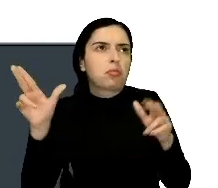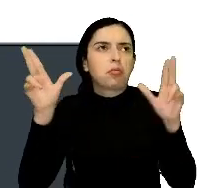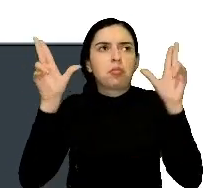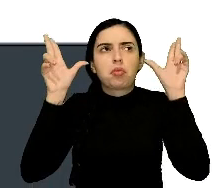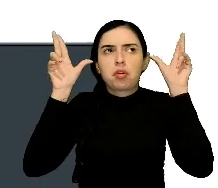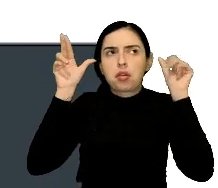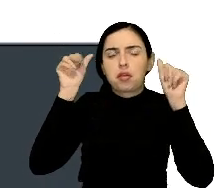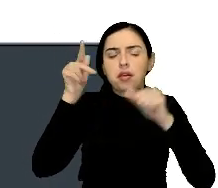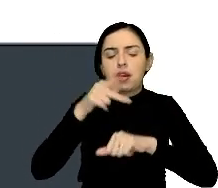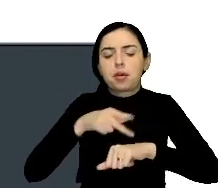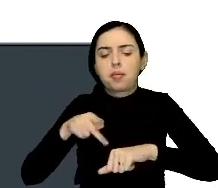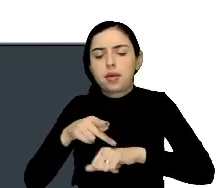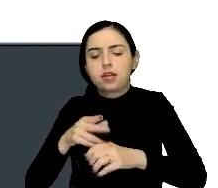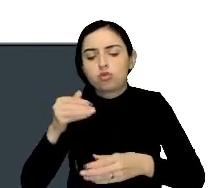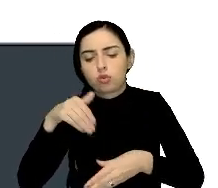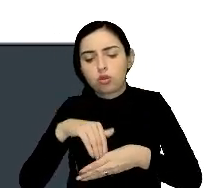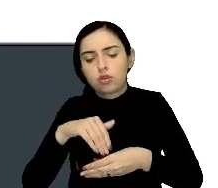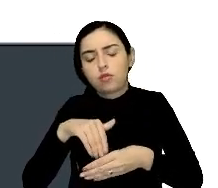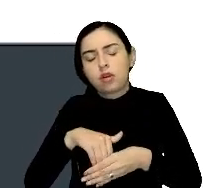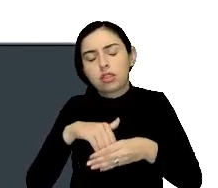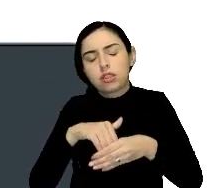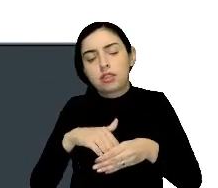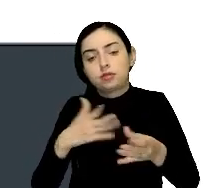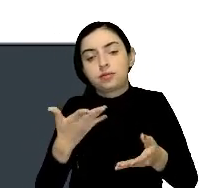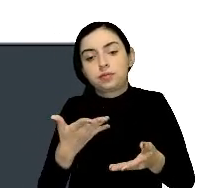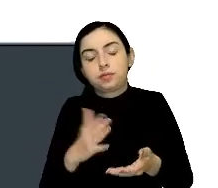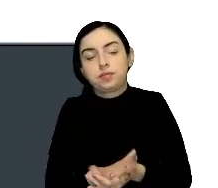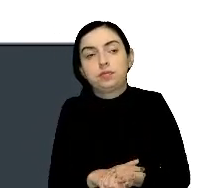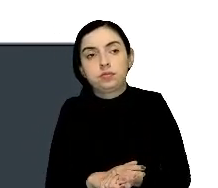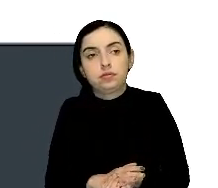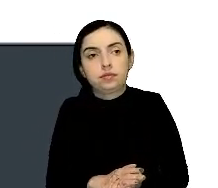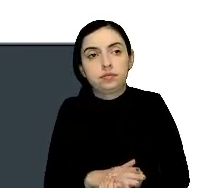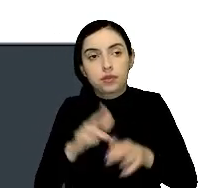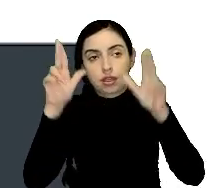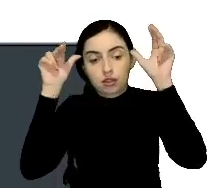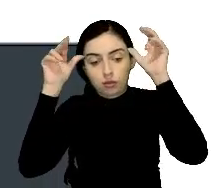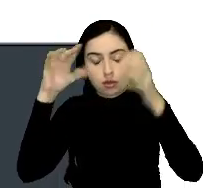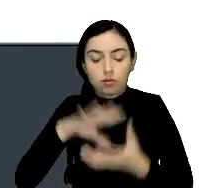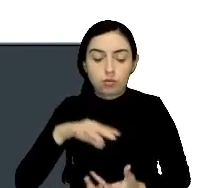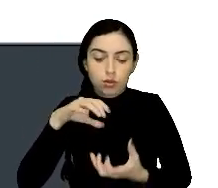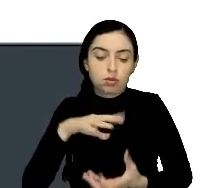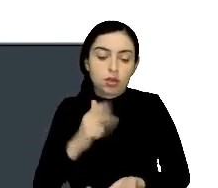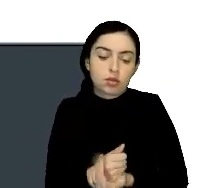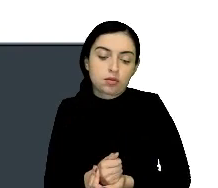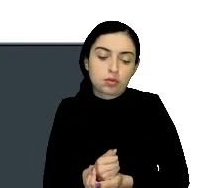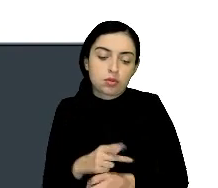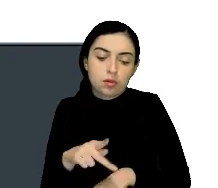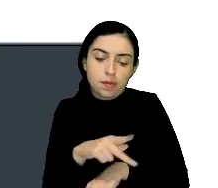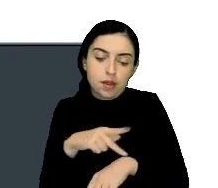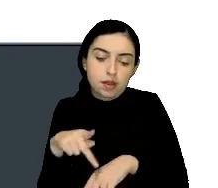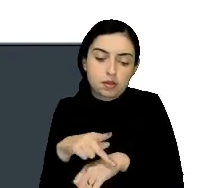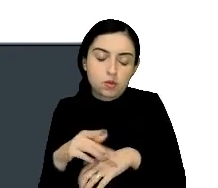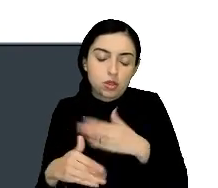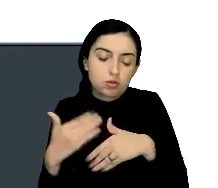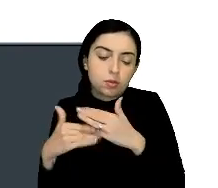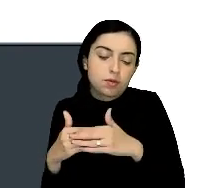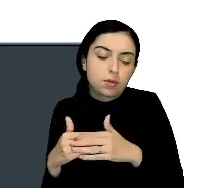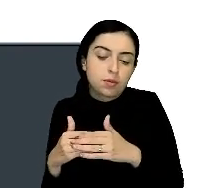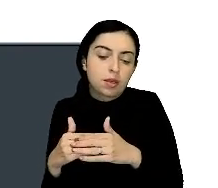2017 que é votado. Né? É na Páscoa de 2017 que há a movimentação dessas personagens da Igreja